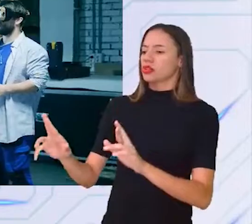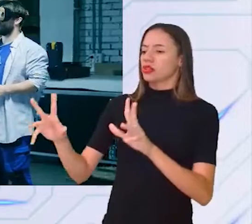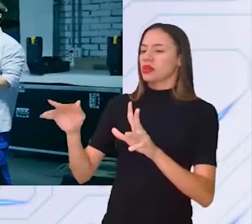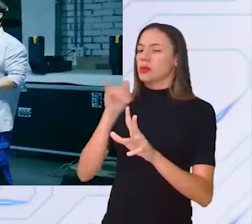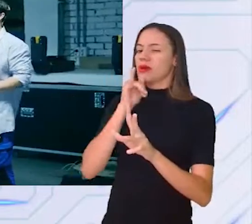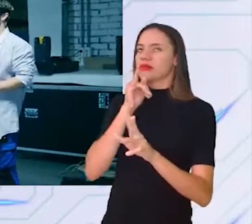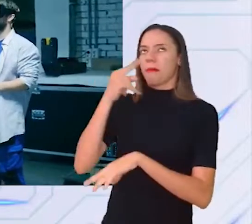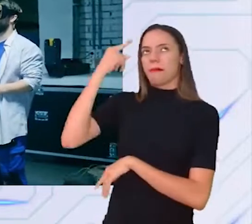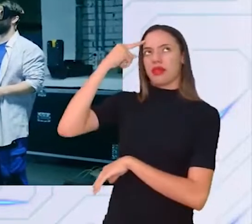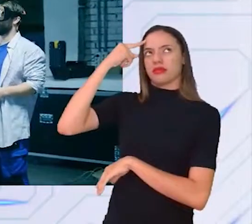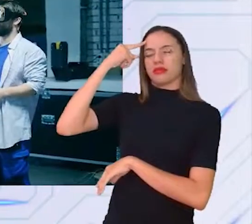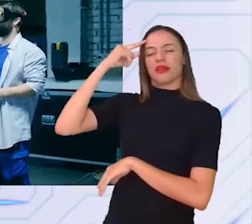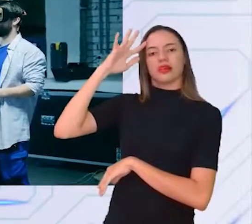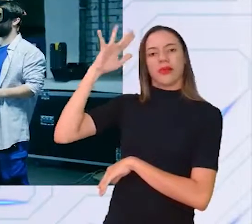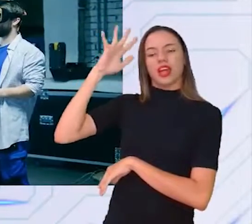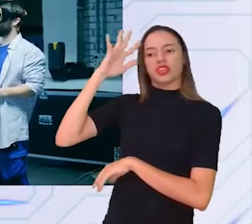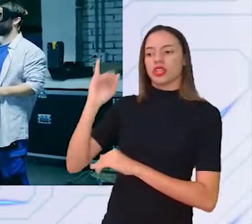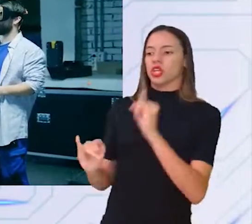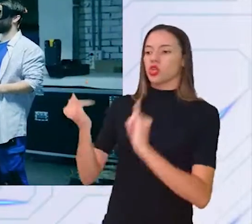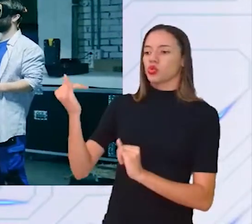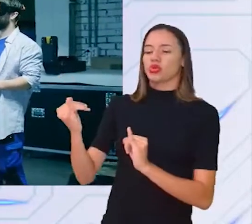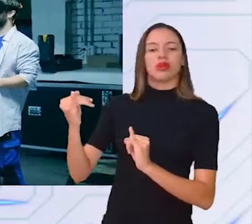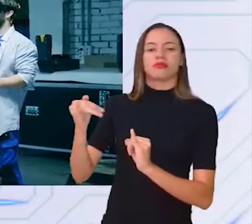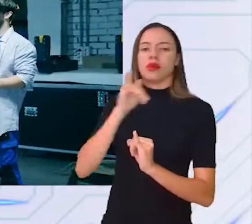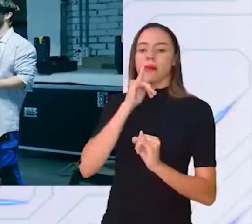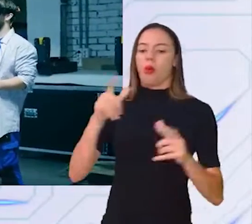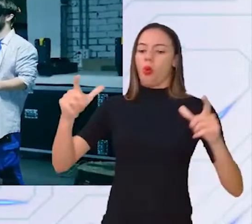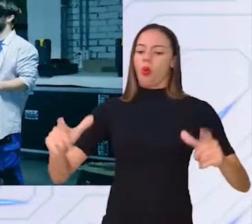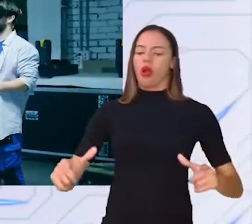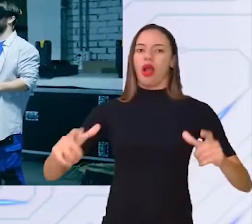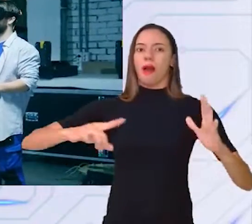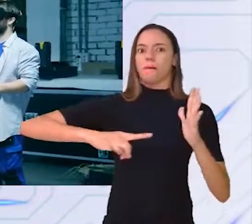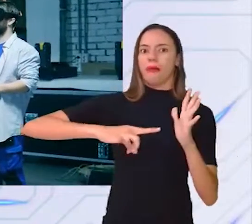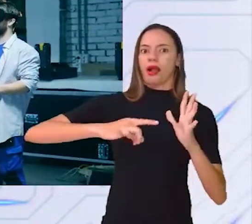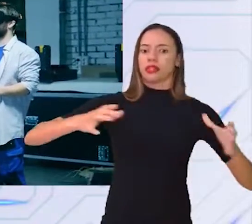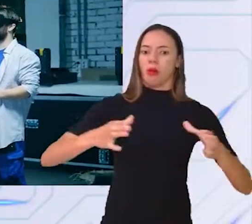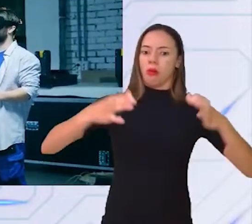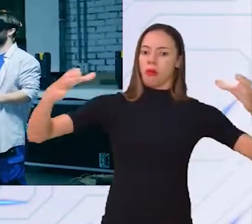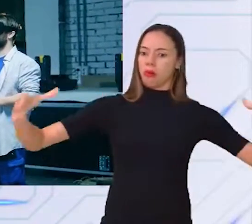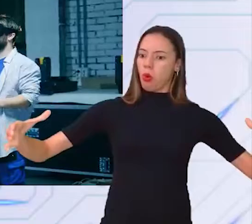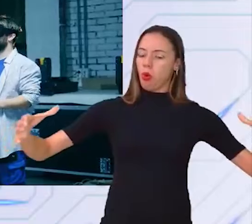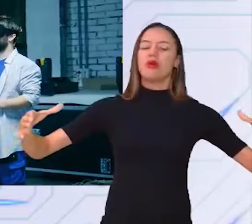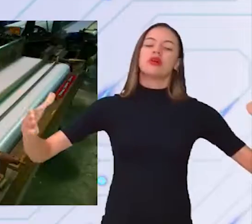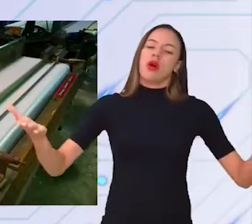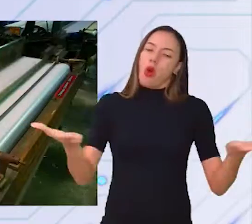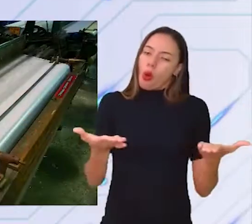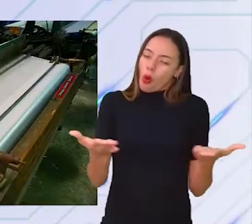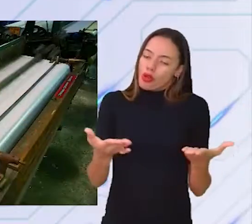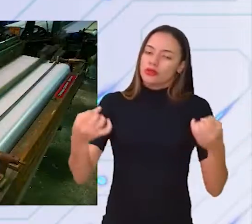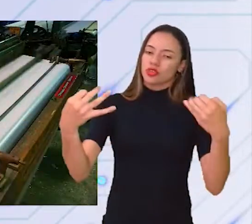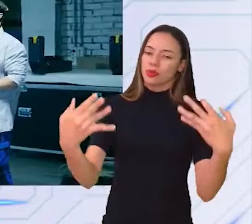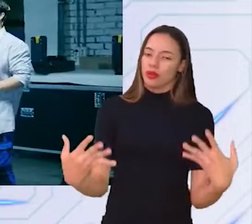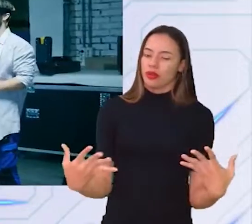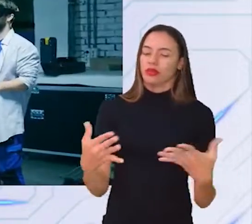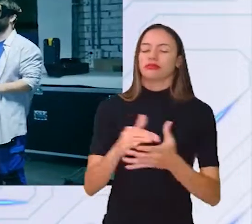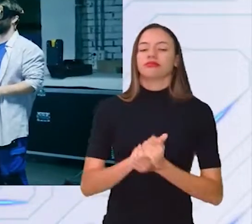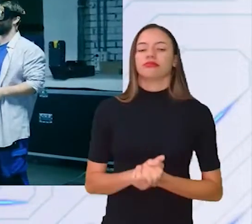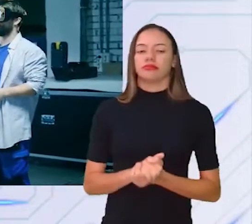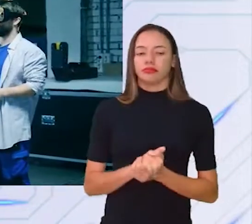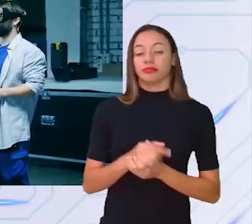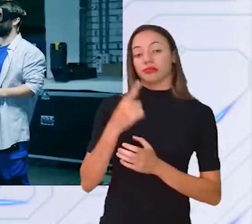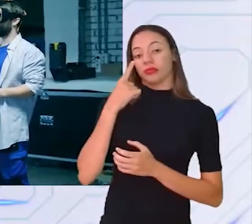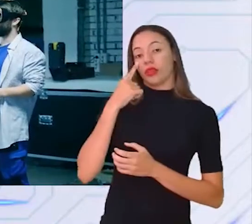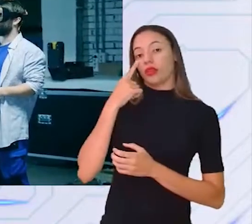gente pensa num galpão, em máquinas grandes, né? A gente vai discutir um pouco isso na aula de hoje, tá certo? Então, dá